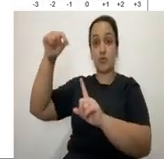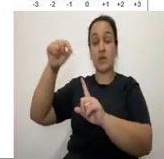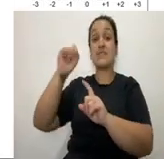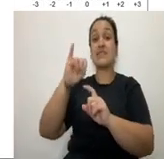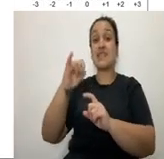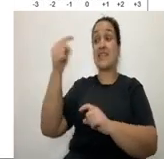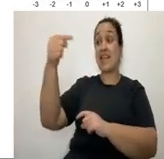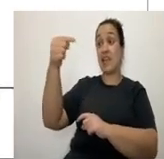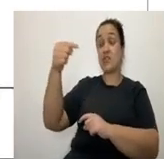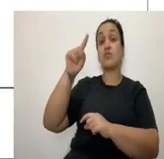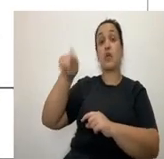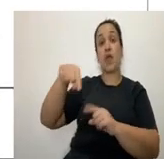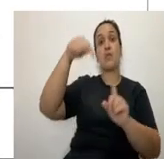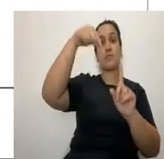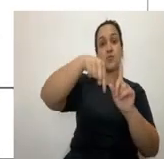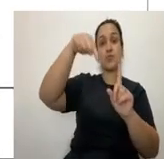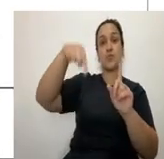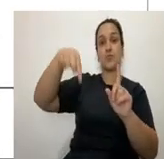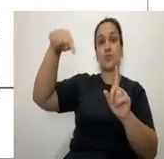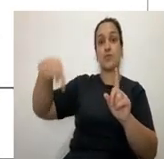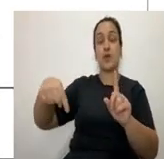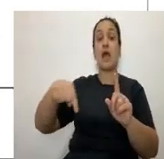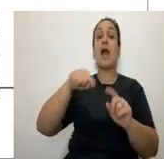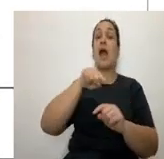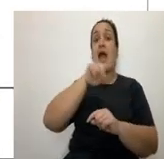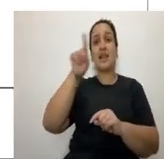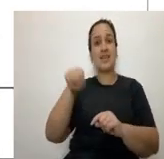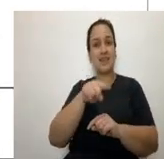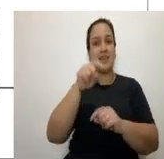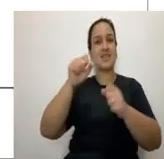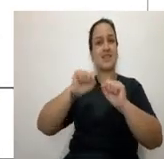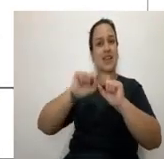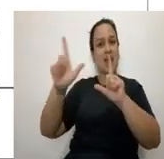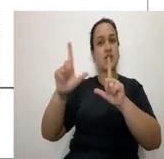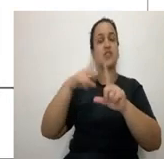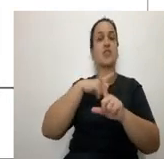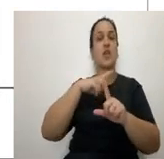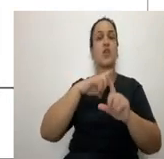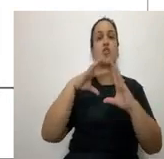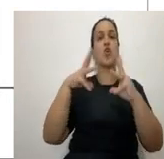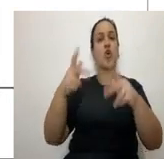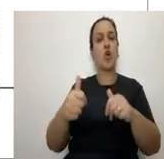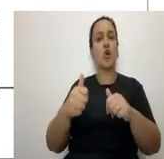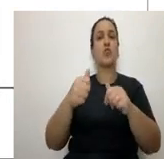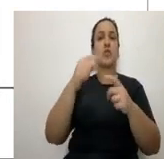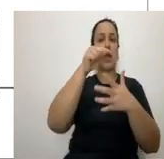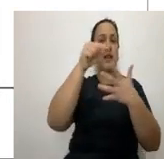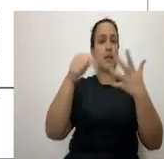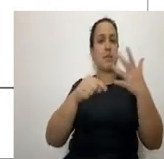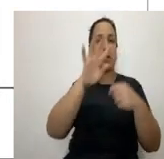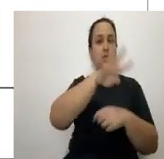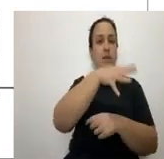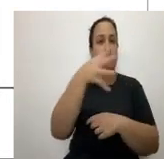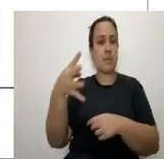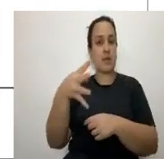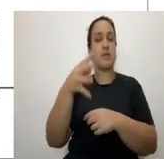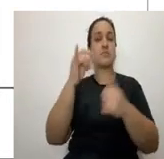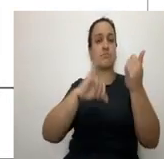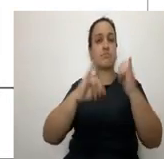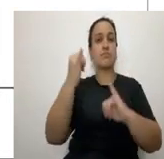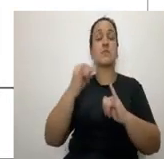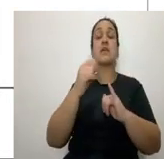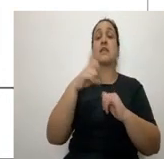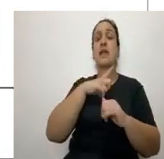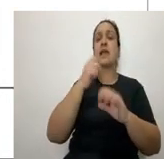beta. A gente já tinha visto isso na última aula. Tranquilo? Bom, aqui vai ter distribuição para todos os elementos. A gente vai ver também que vai